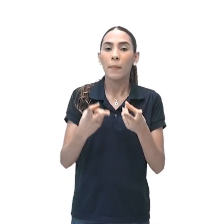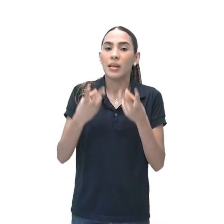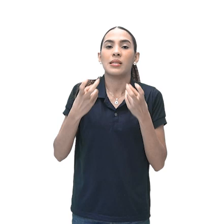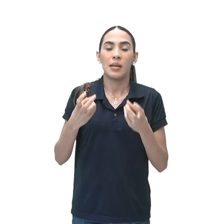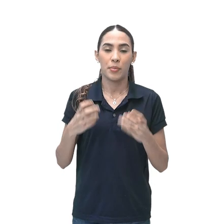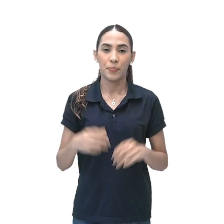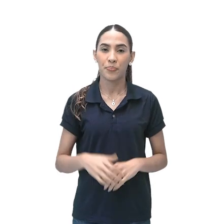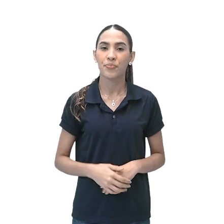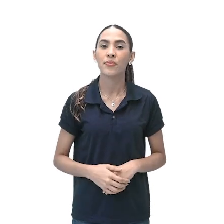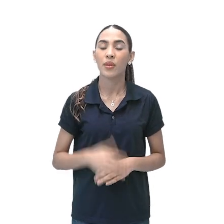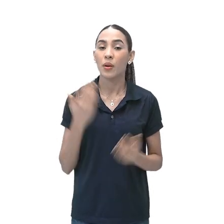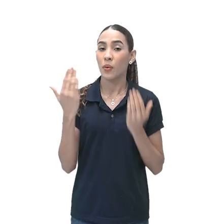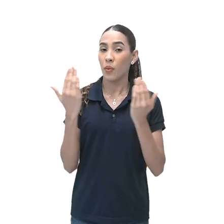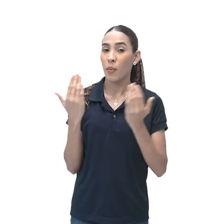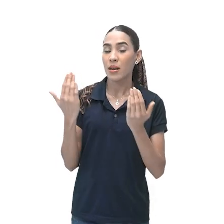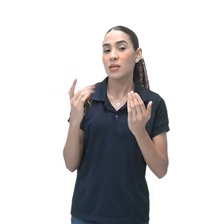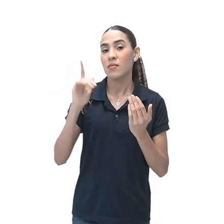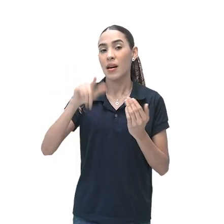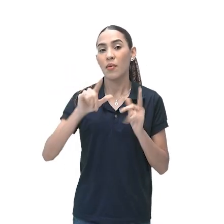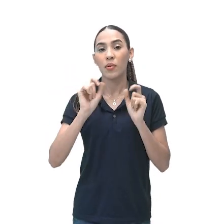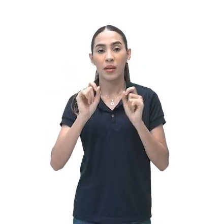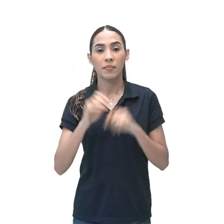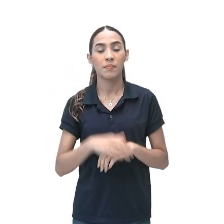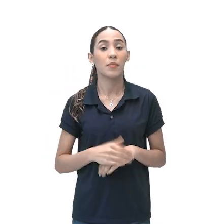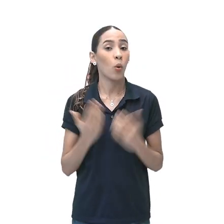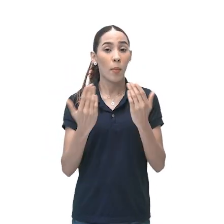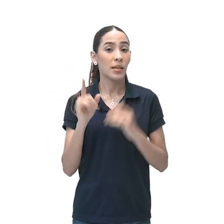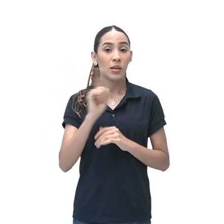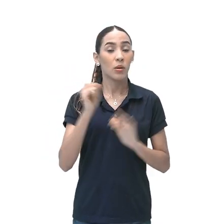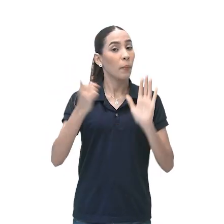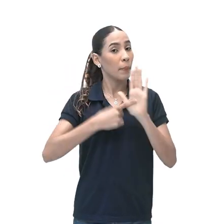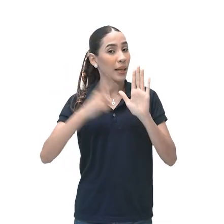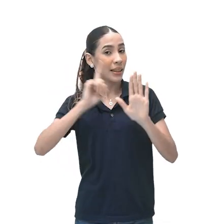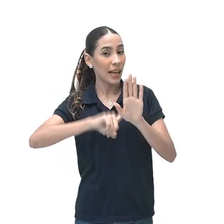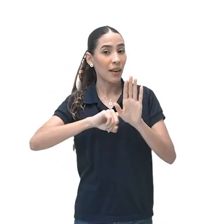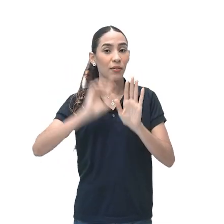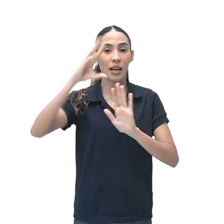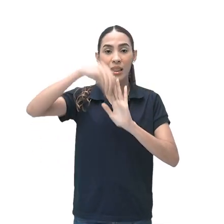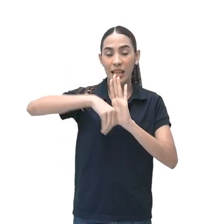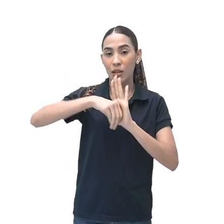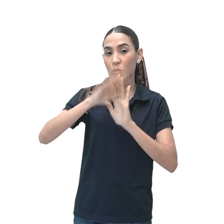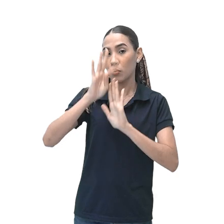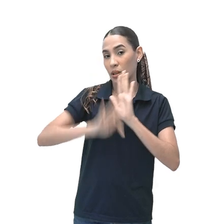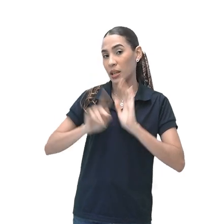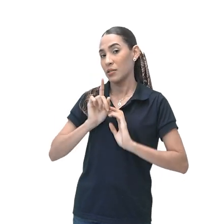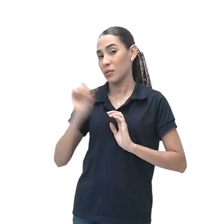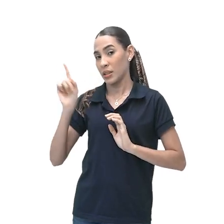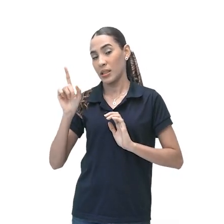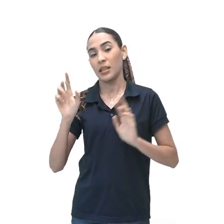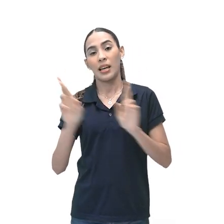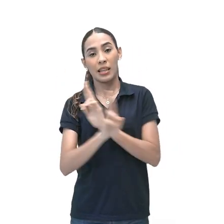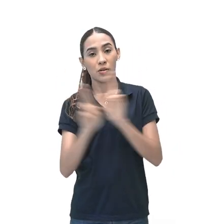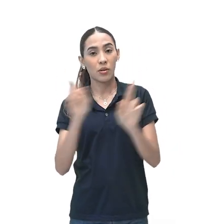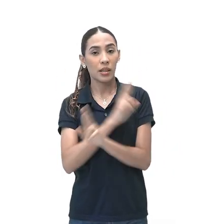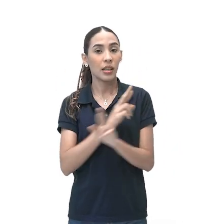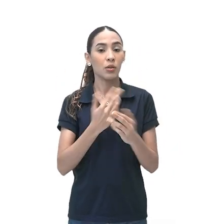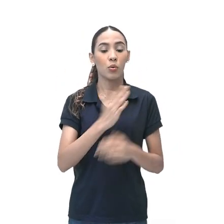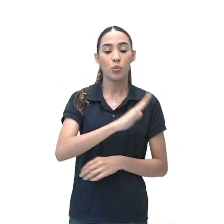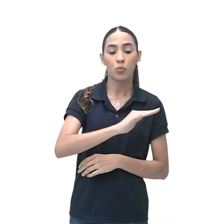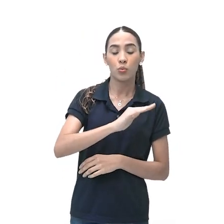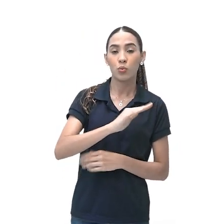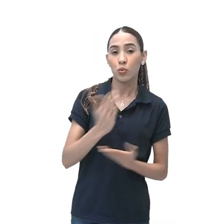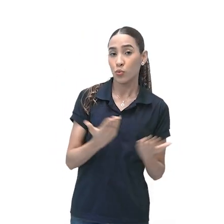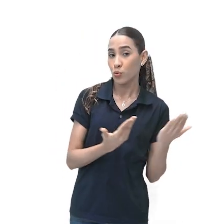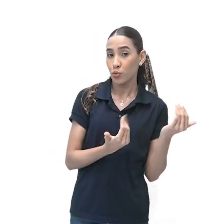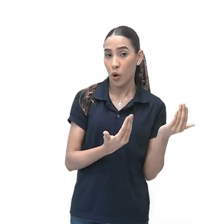essa comparação, uma comparação não, essa metáfora que é criada nesse texto relacionando o